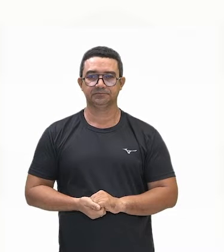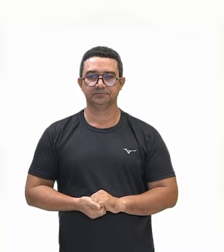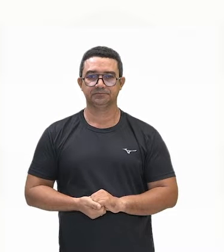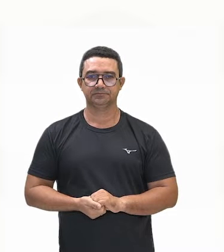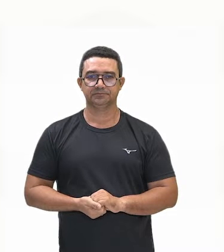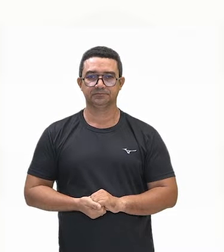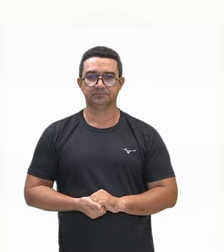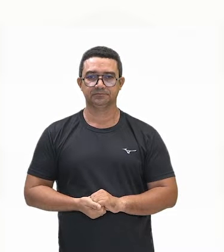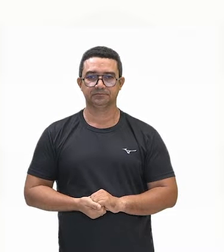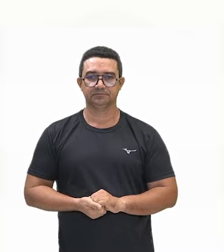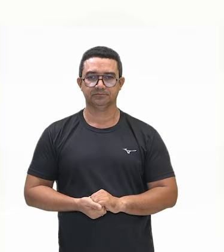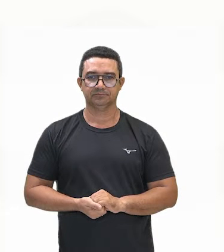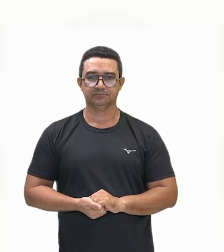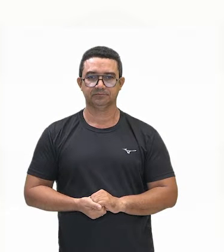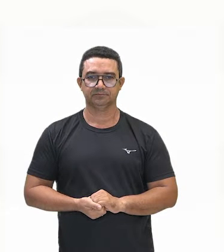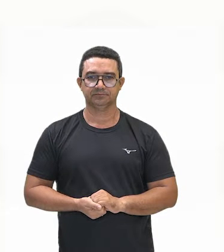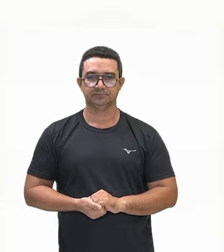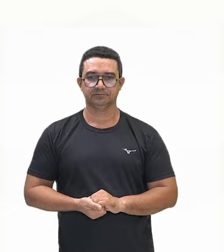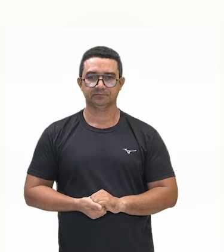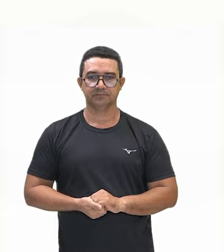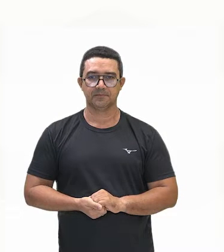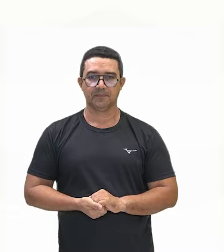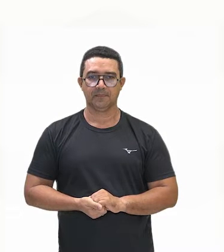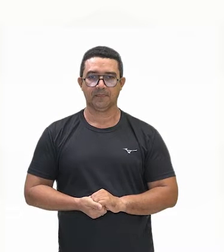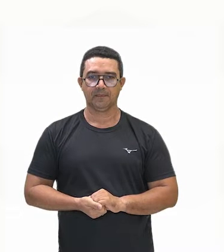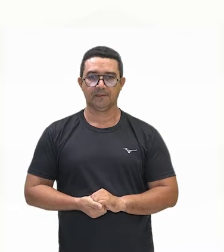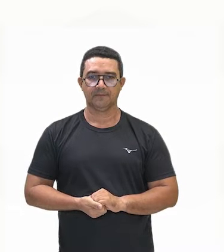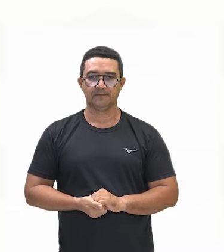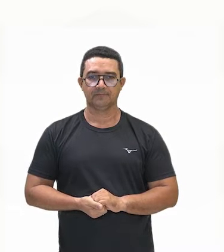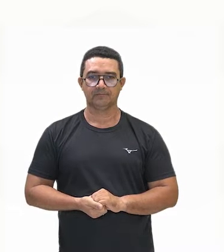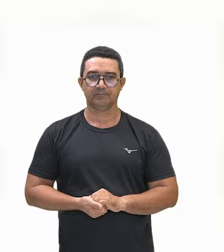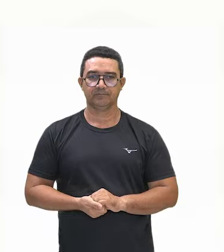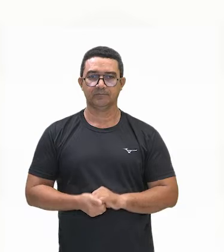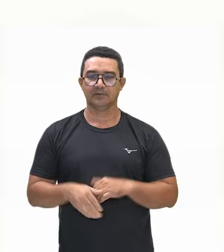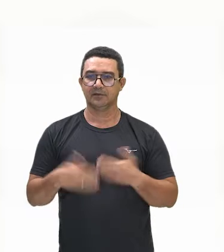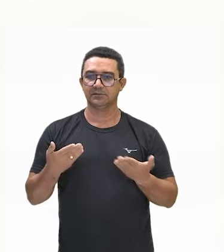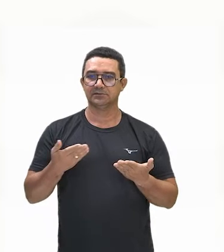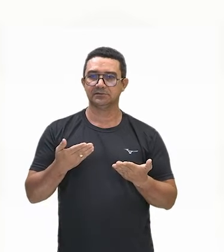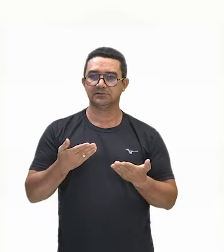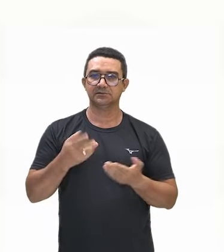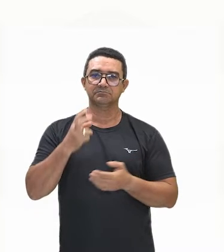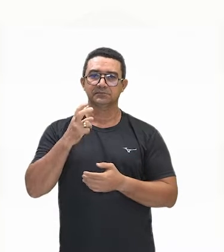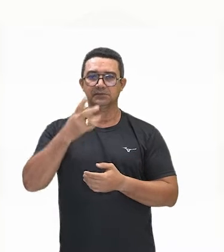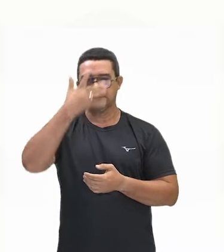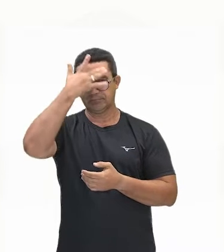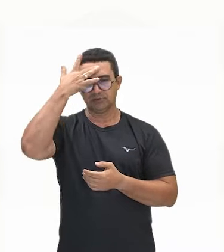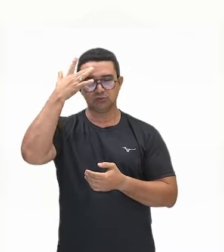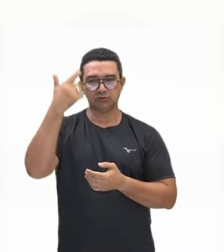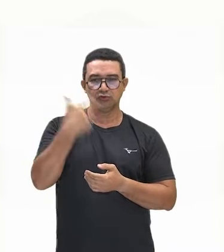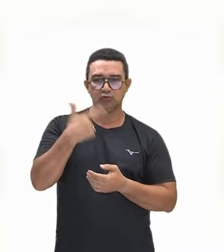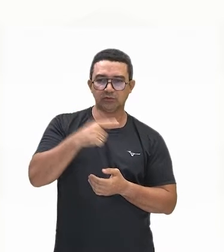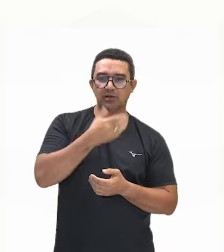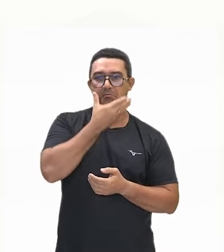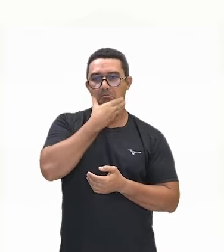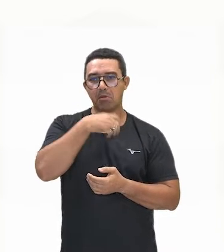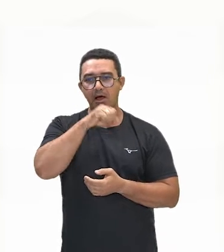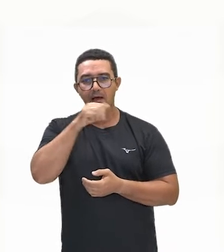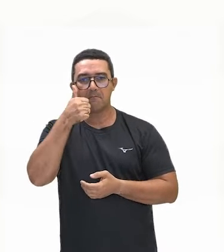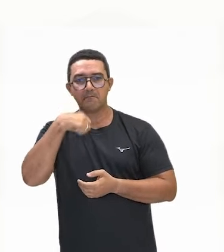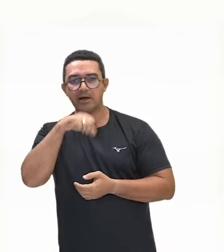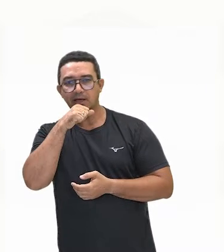os órfãos, né, da Polônia não são usados, tá, pela Pfizer nem pela Moderna para